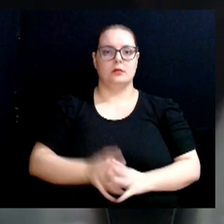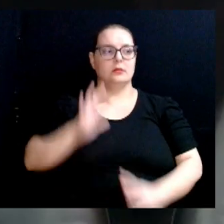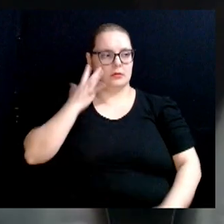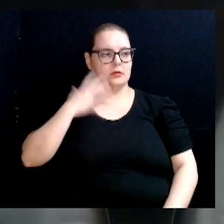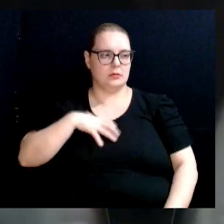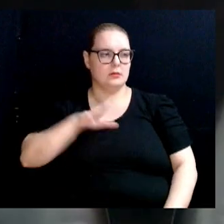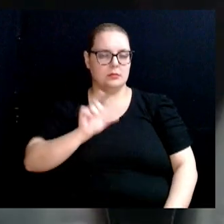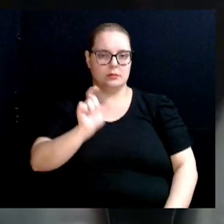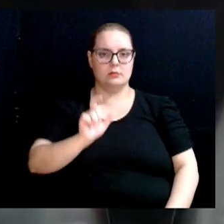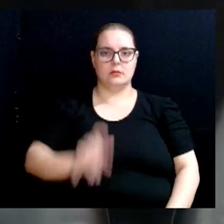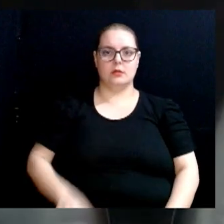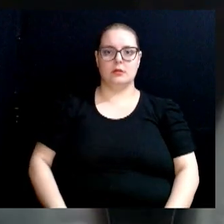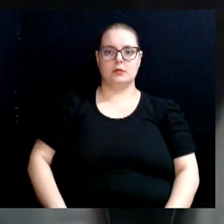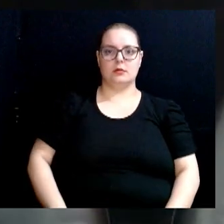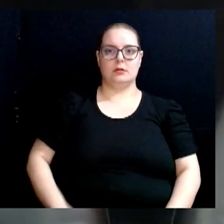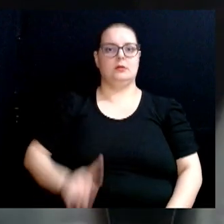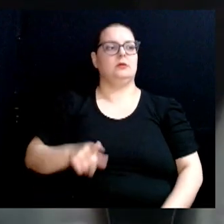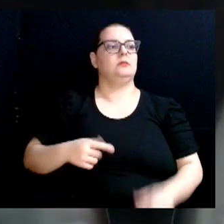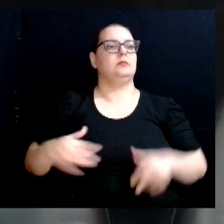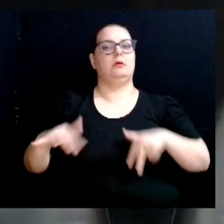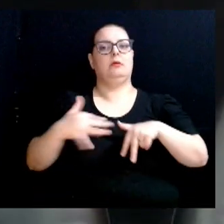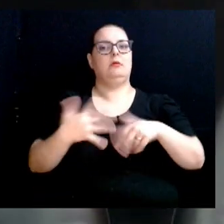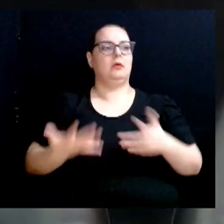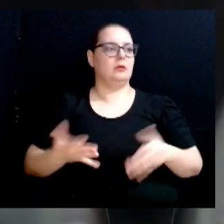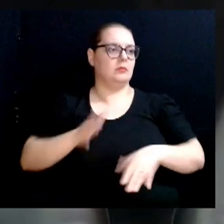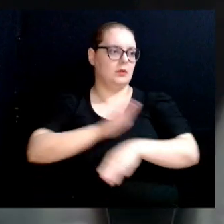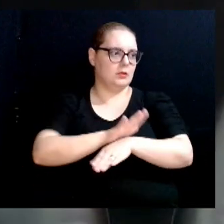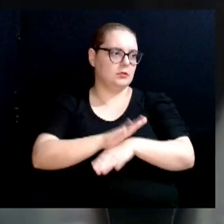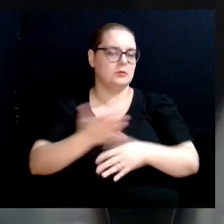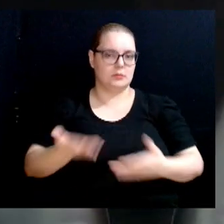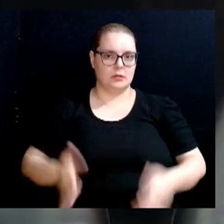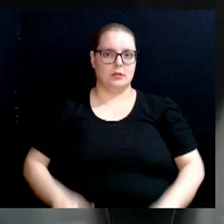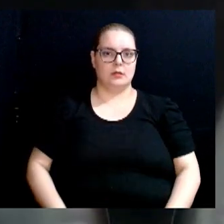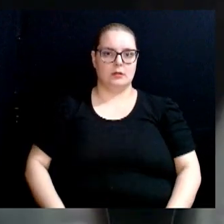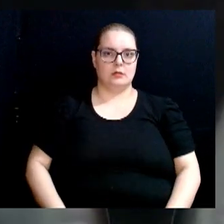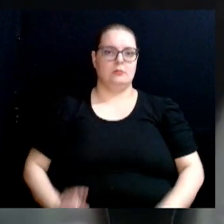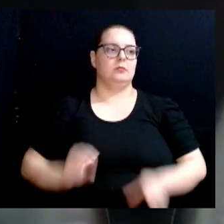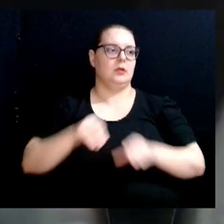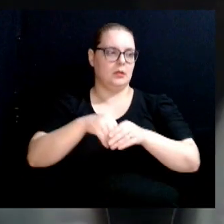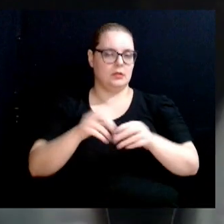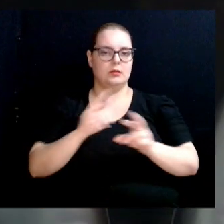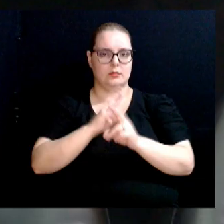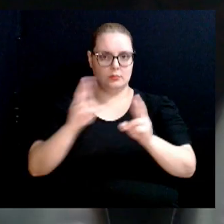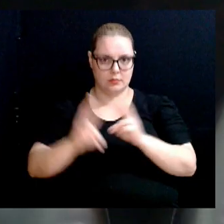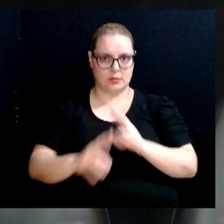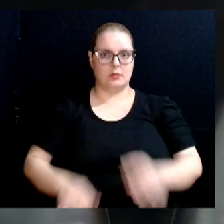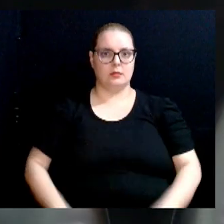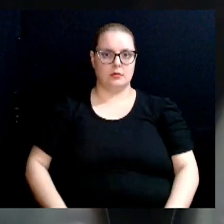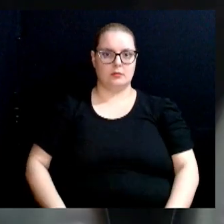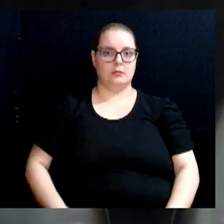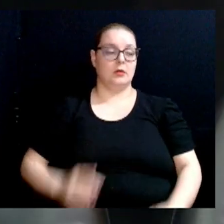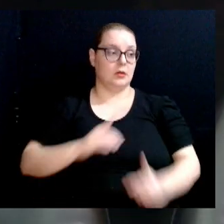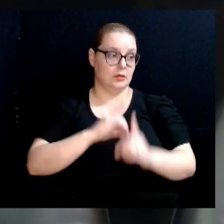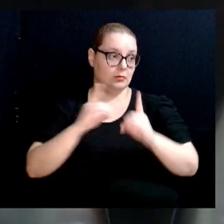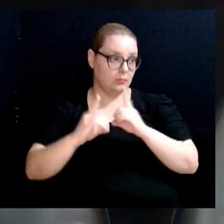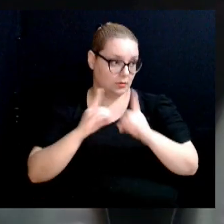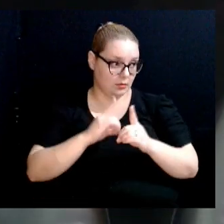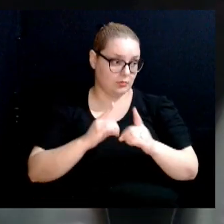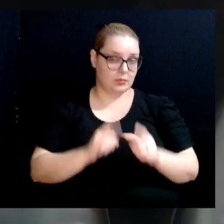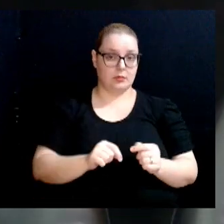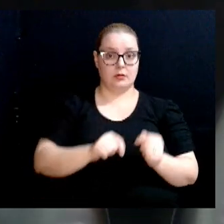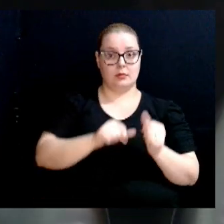não precisa expor para ajudar. Né? Mas dentro de uma relação cuja dinâmica é favorável, é